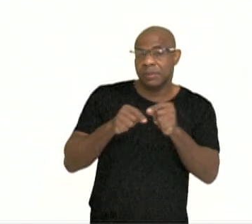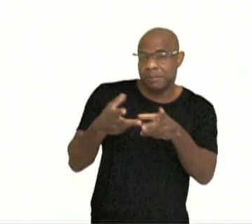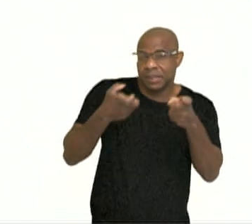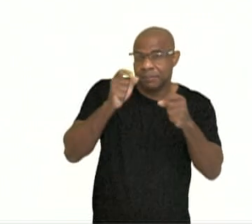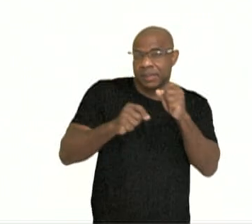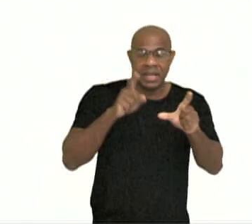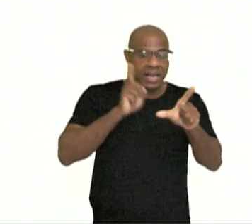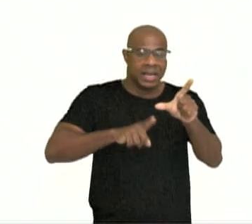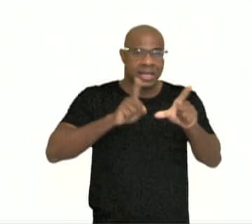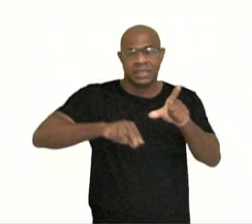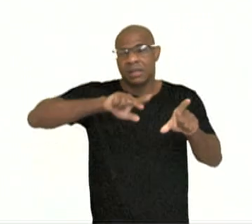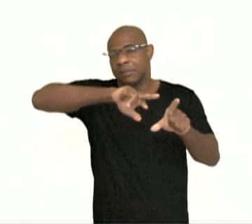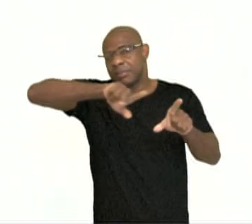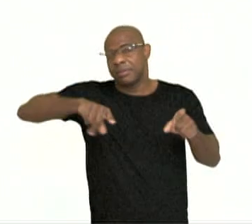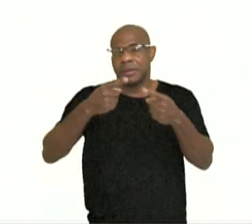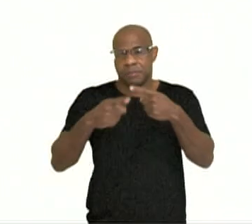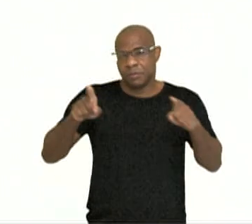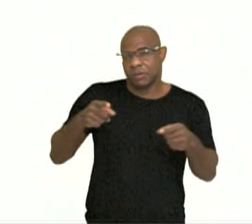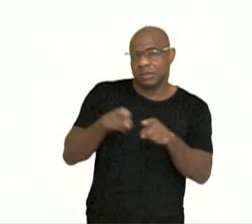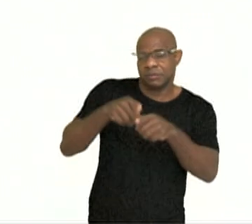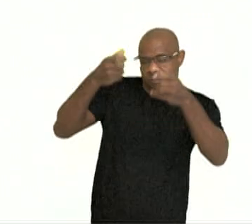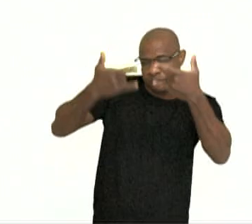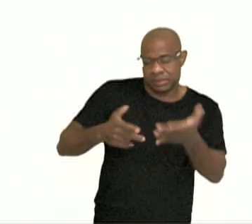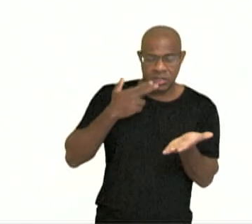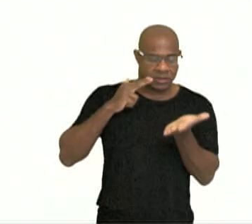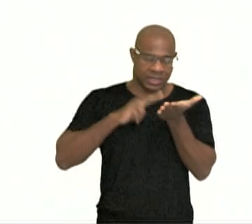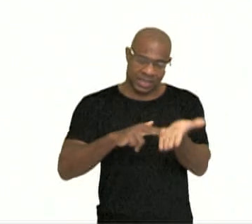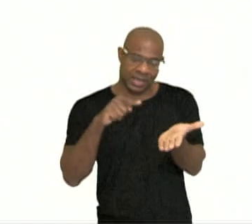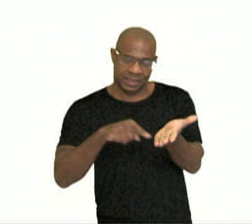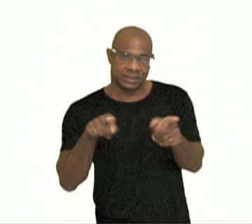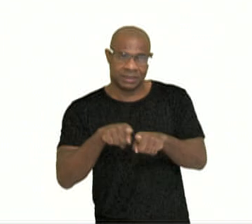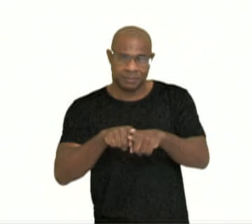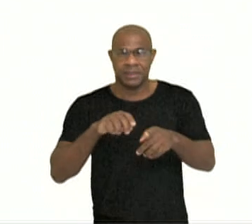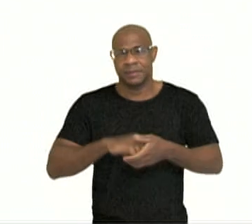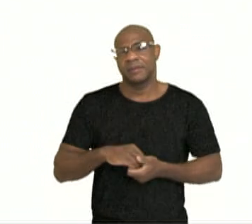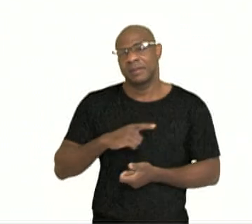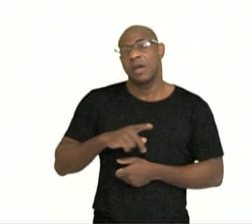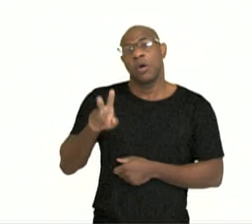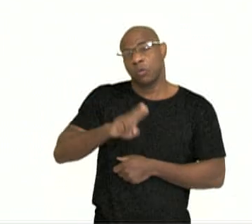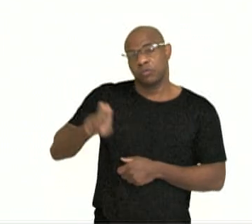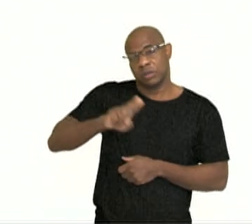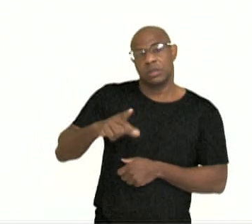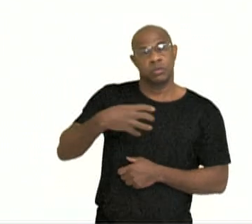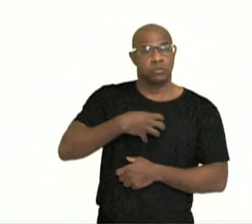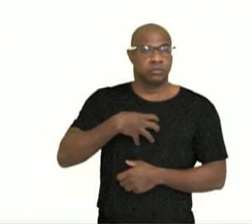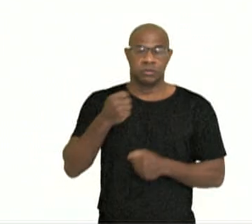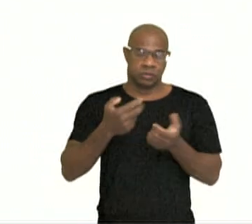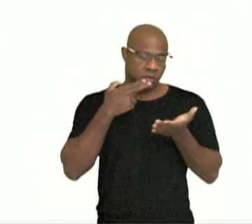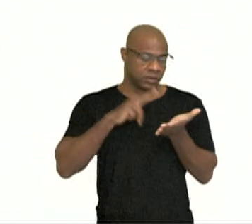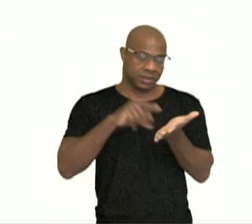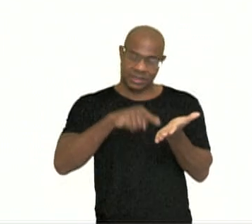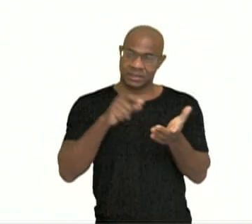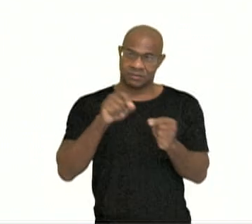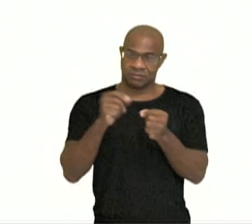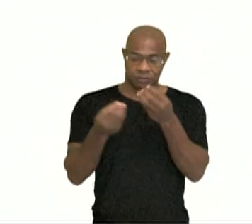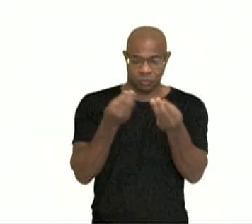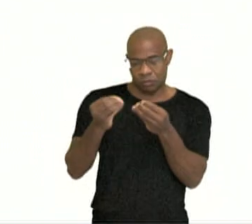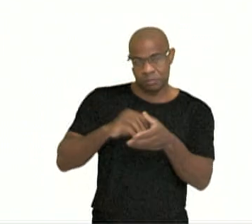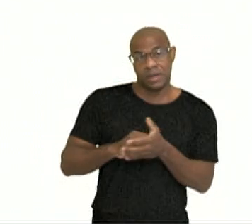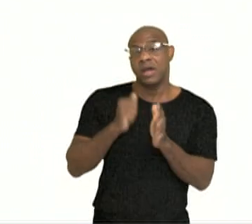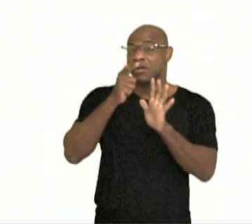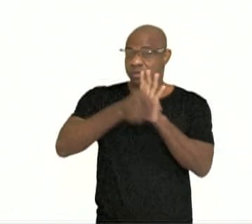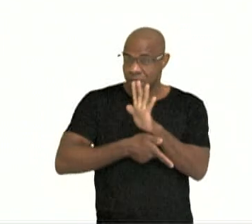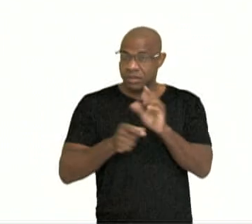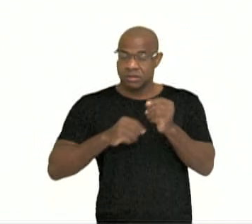diferentes letras de músicas que falam sobre cartas ou utilizam a forma de uma carta. Sim, né? Os gêneros